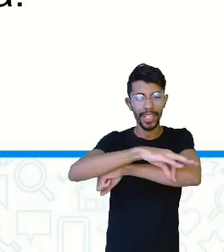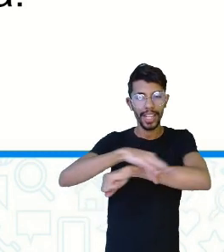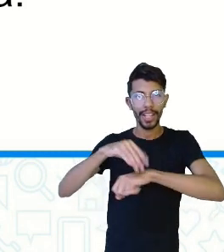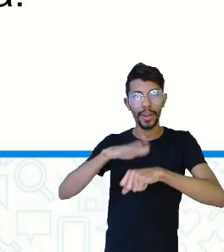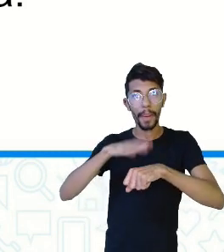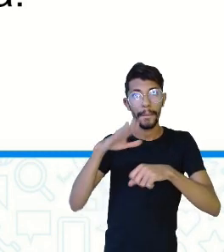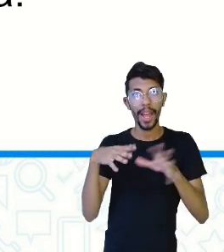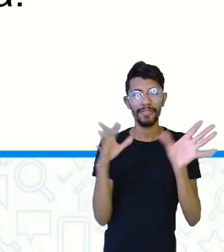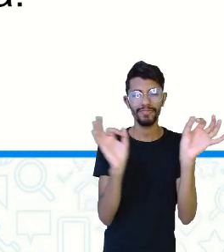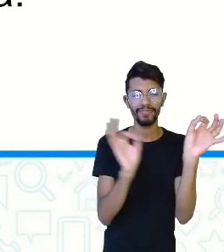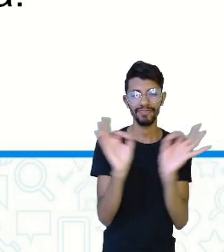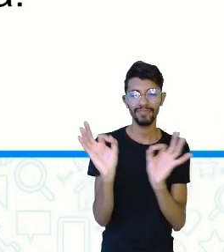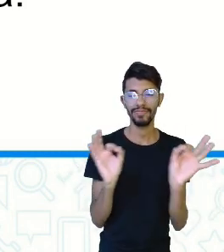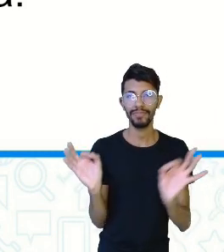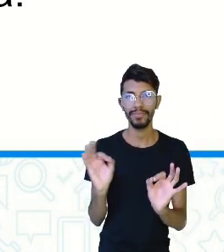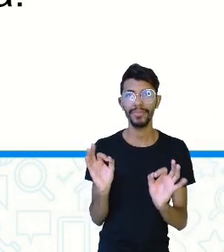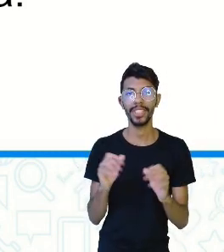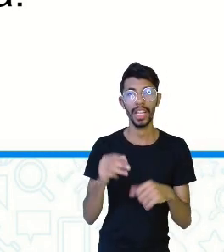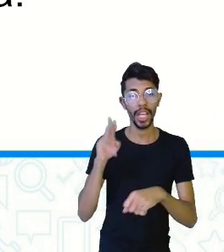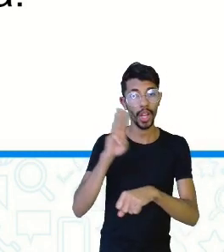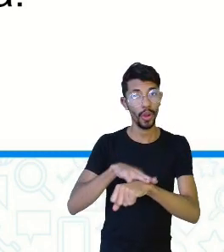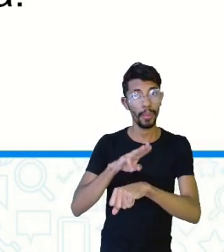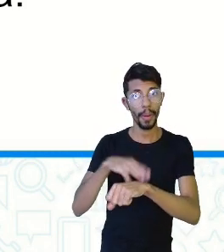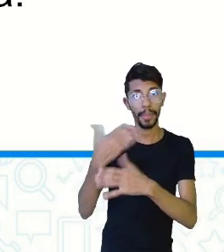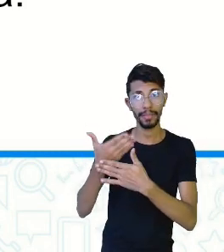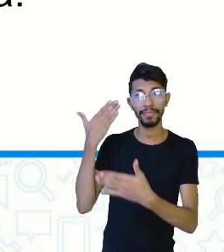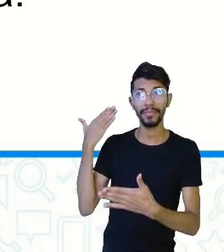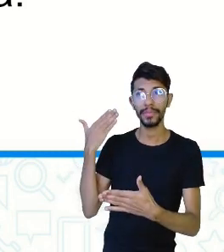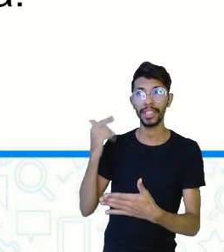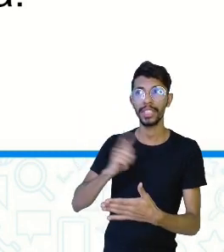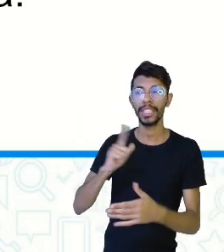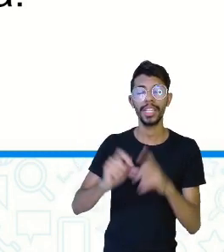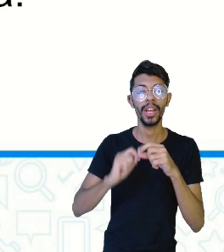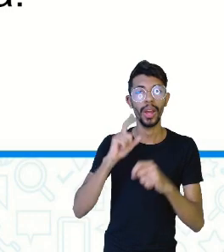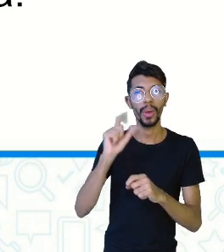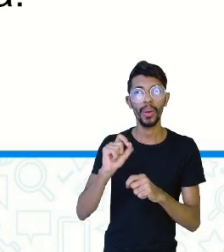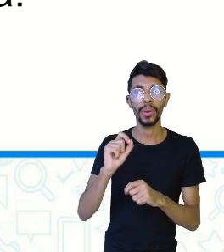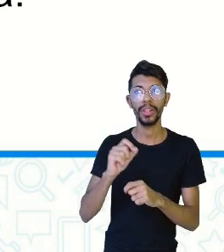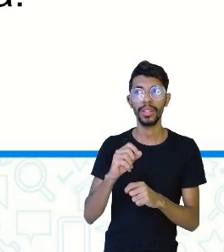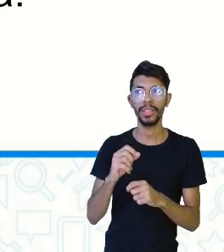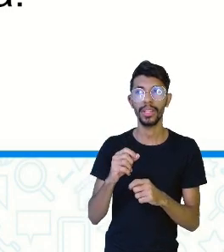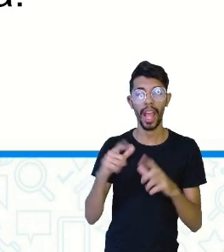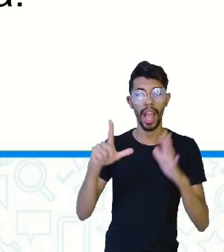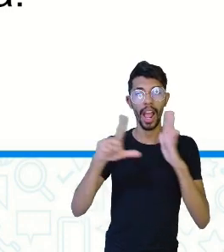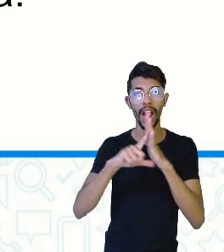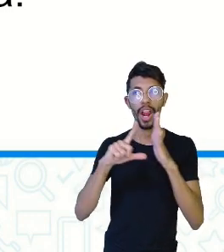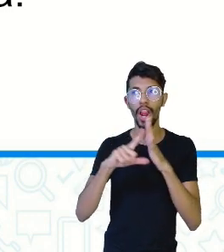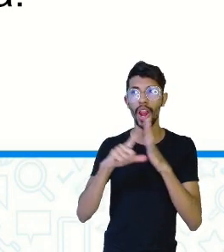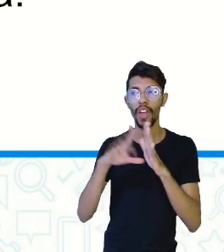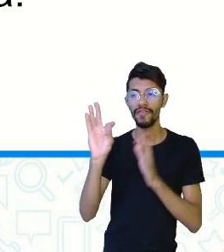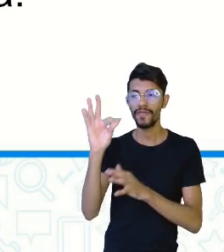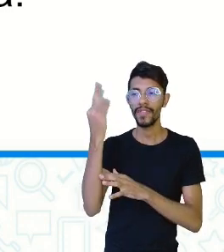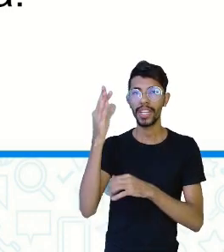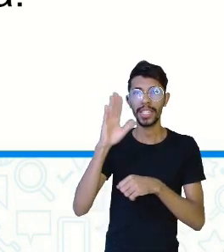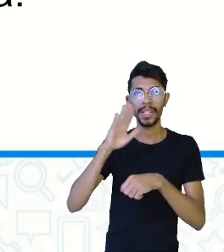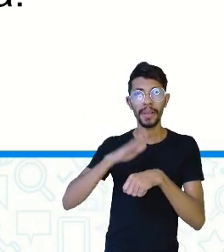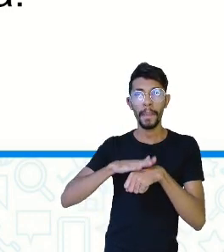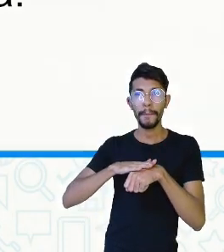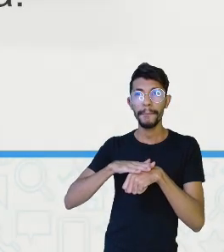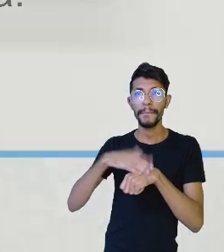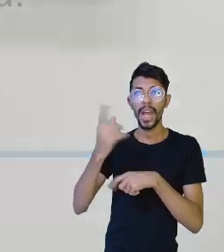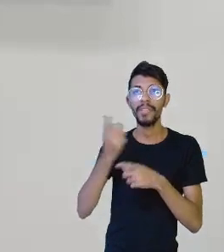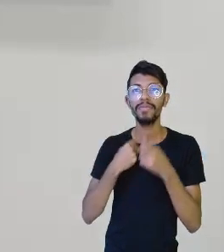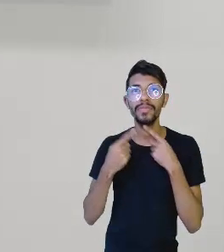tinha, naquela época em que a capela foi lançada, as boutiques francesas mais cobiçadas pela sociedade.